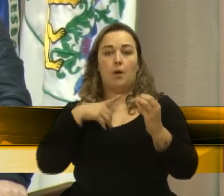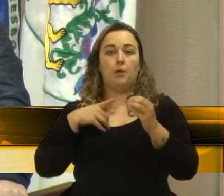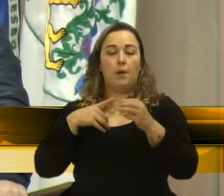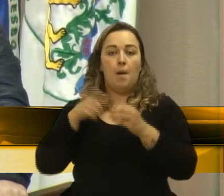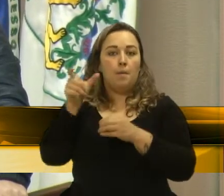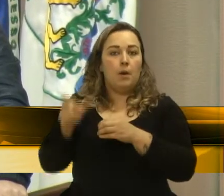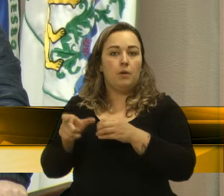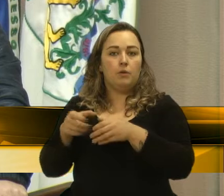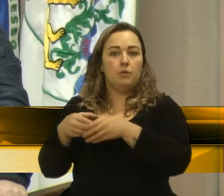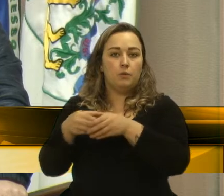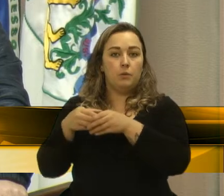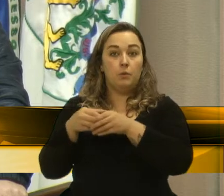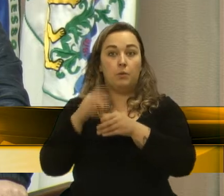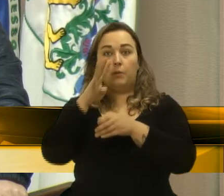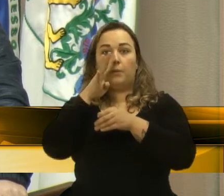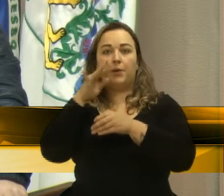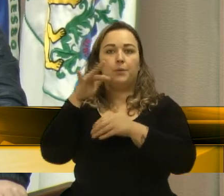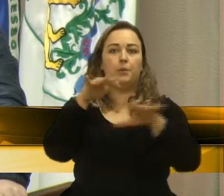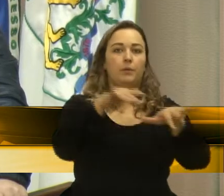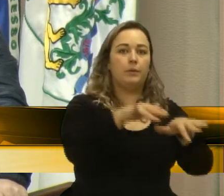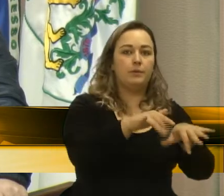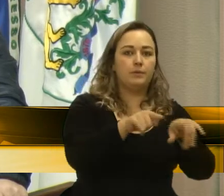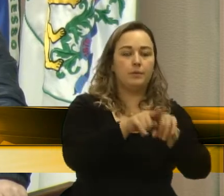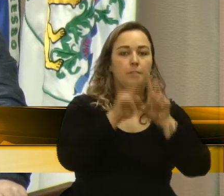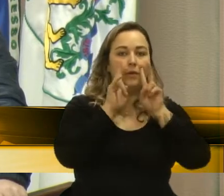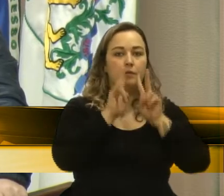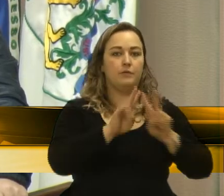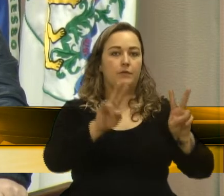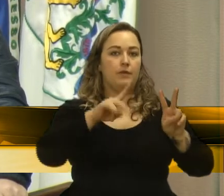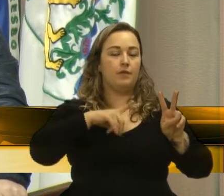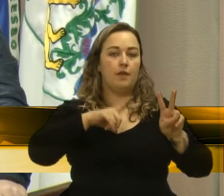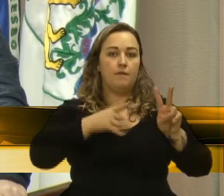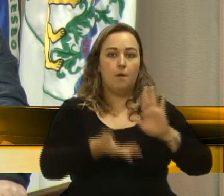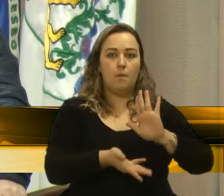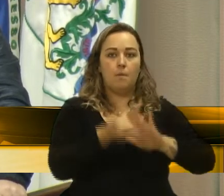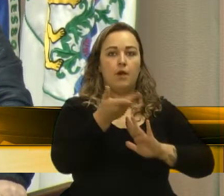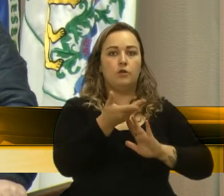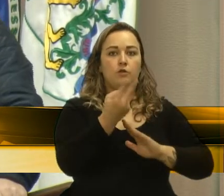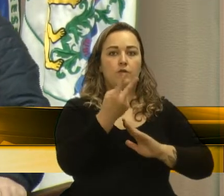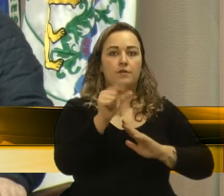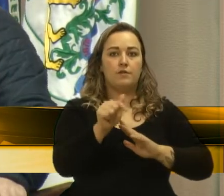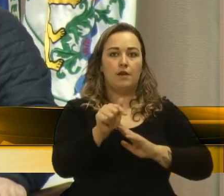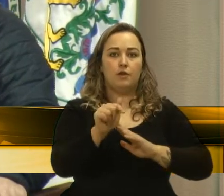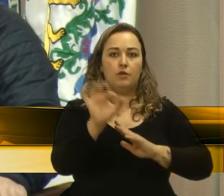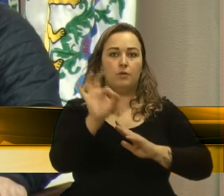de 20,7% na rede hoteleira e